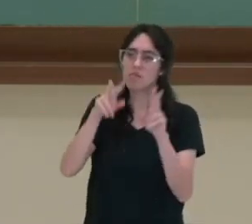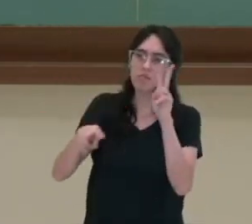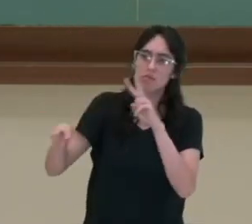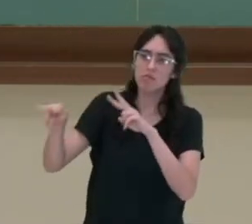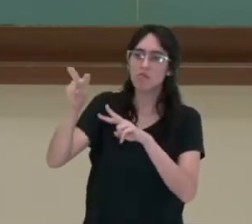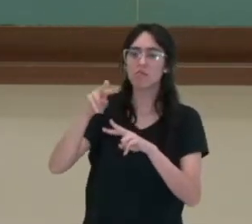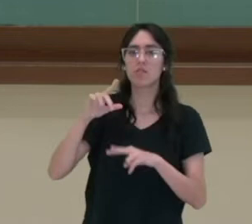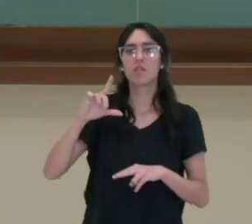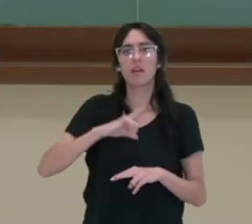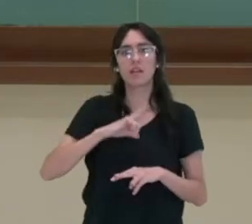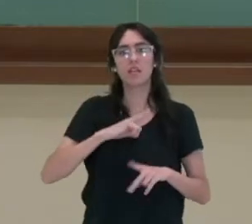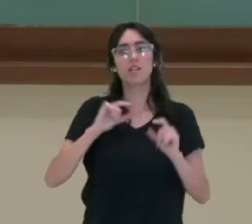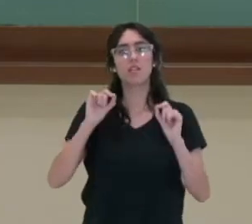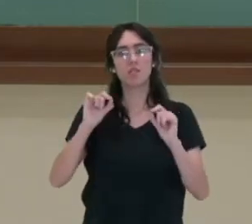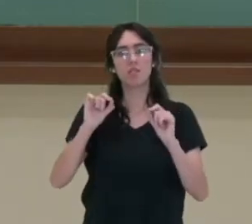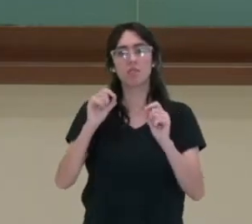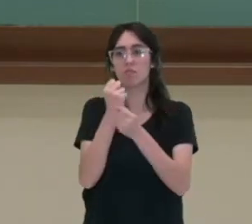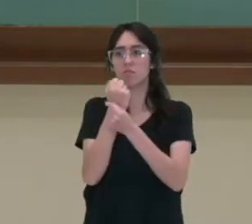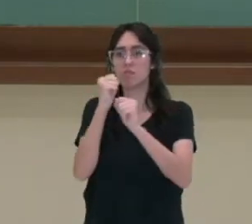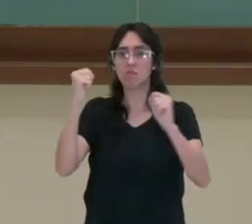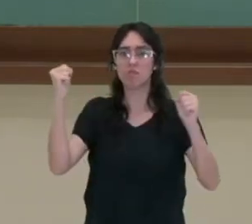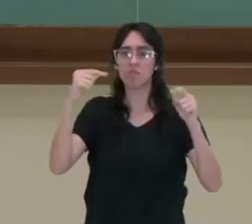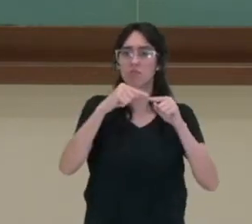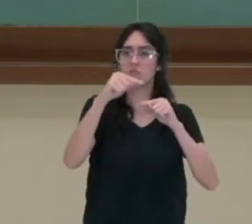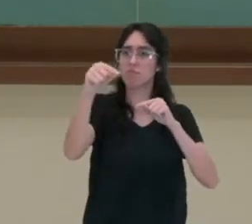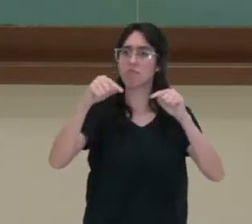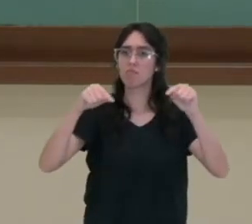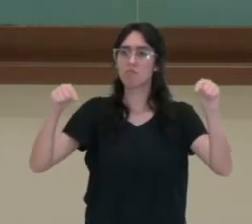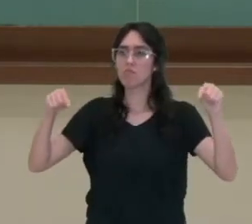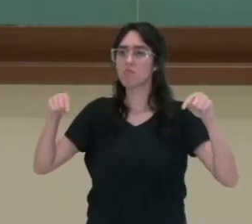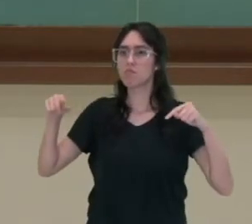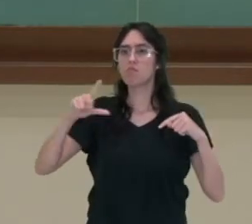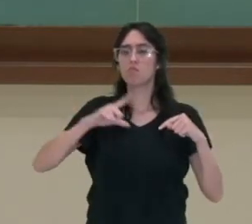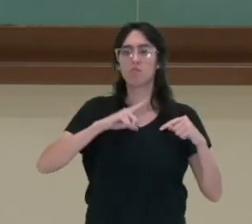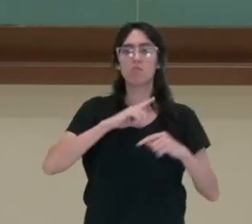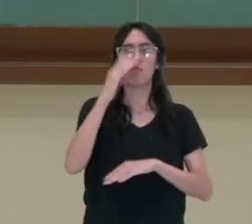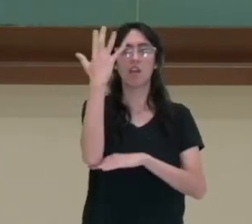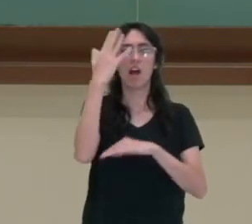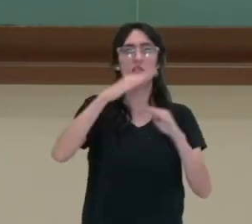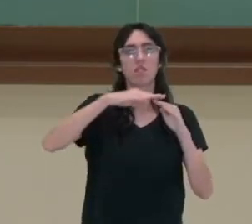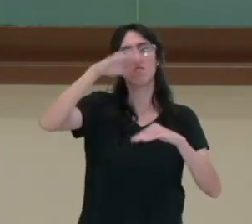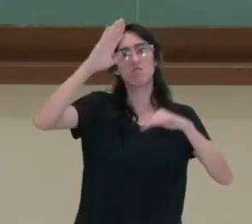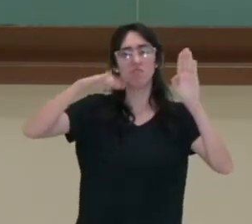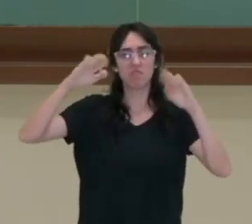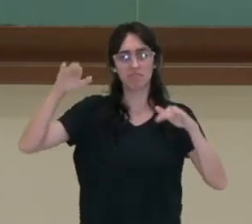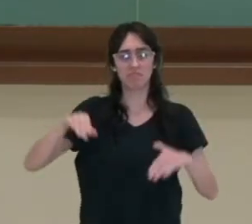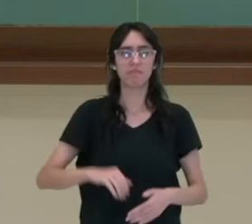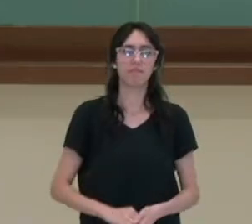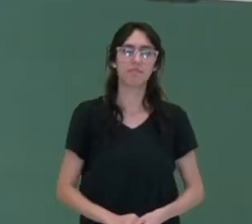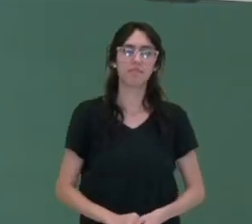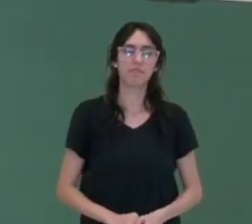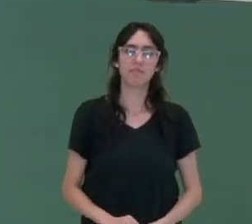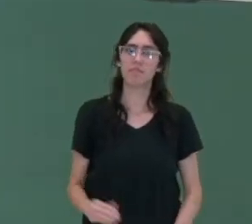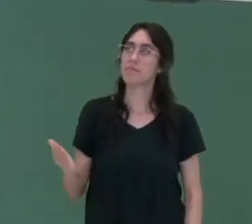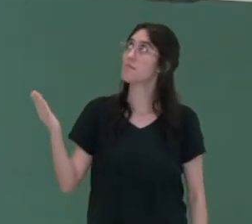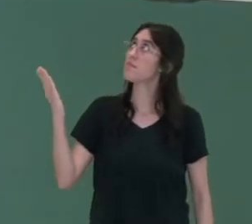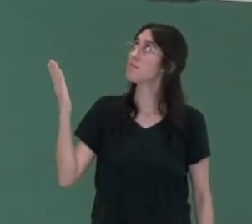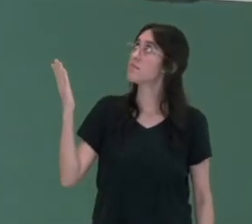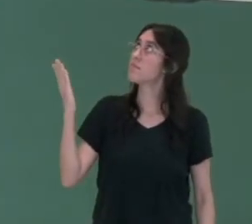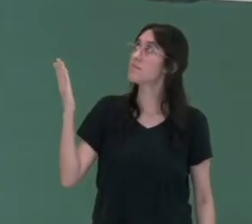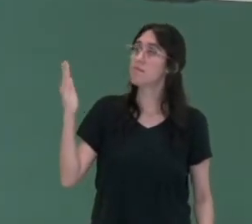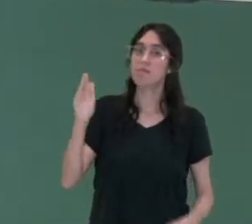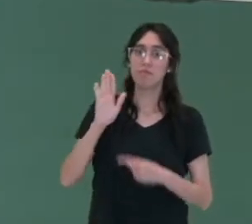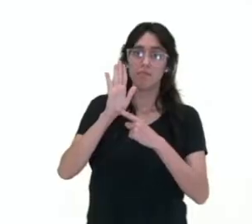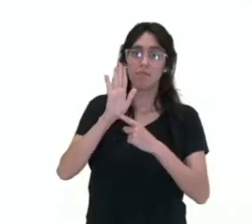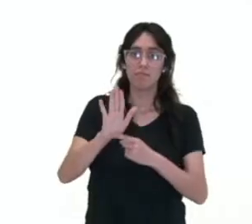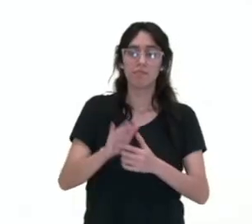vegetação vai se tornando cada vez mais espaçada e o porte das árvores também vai reduzindo. Aqui as imagens que você visualiza na